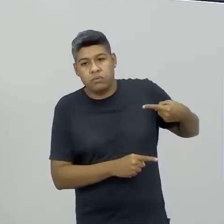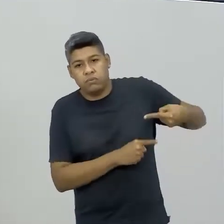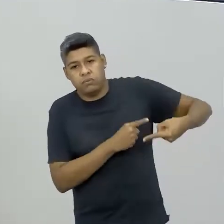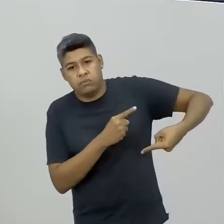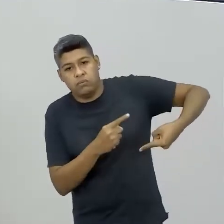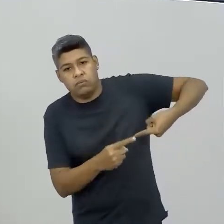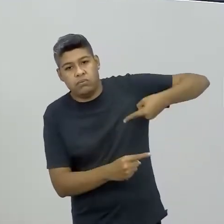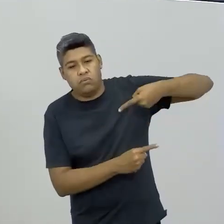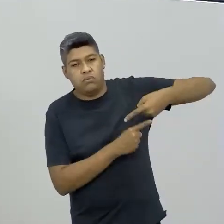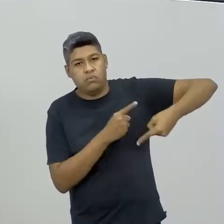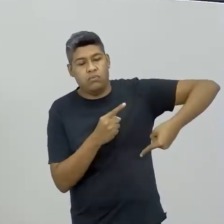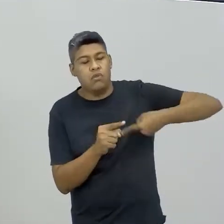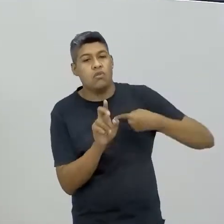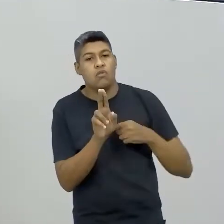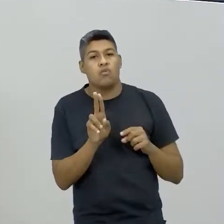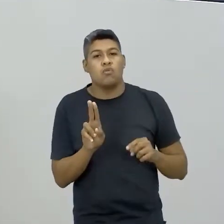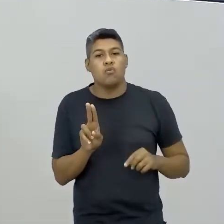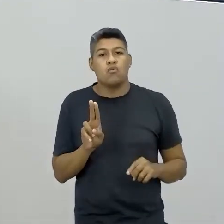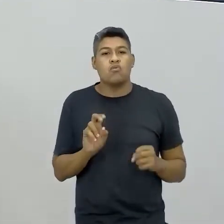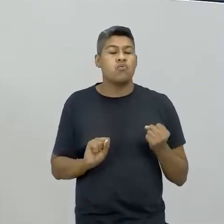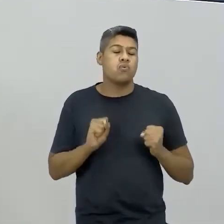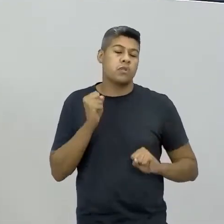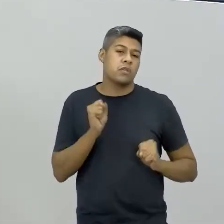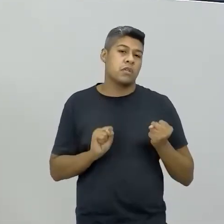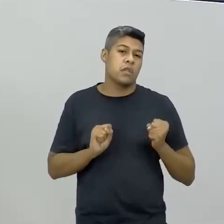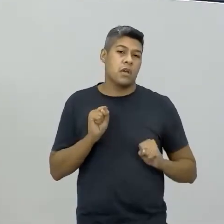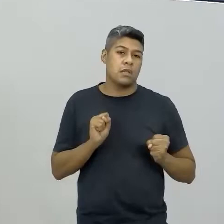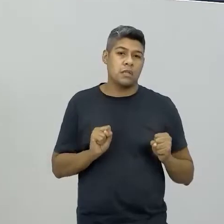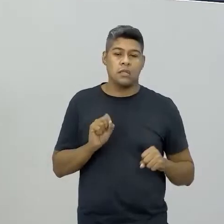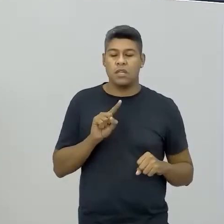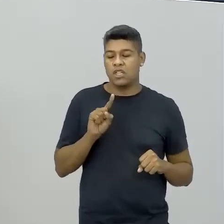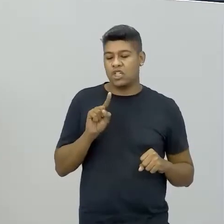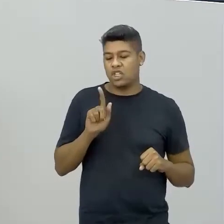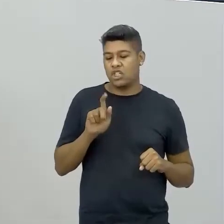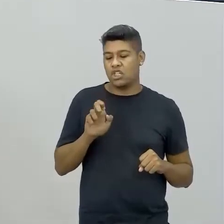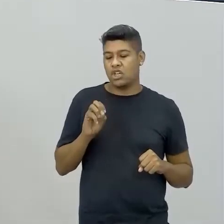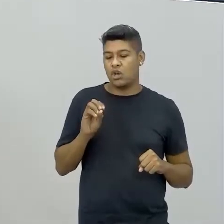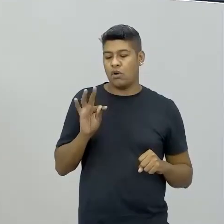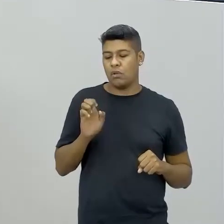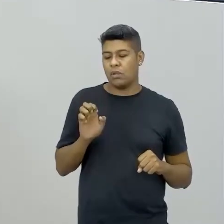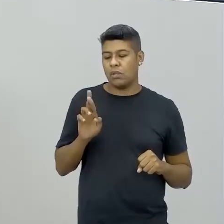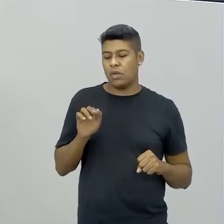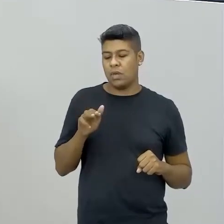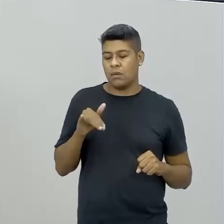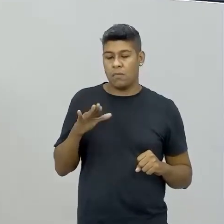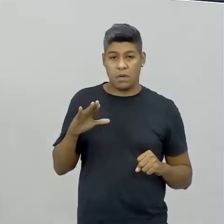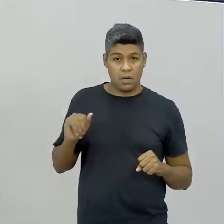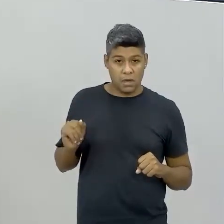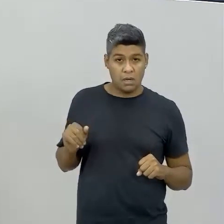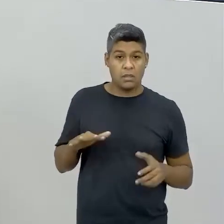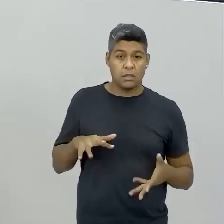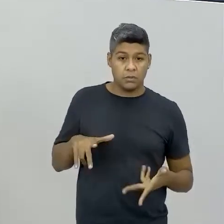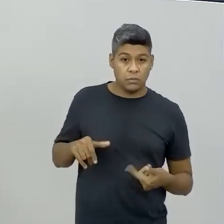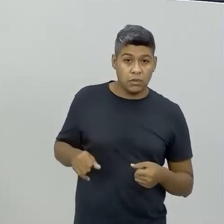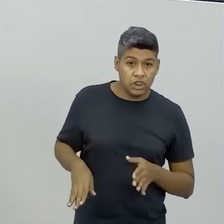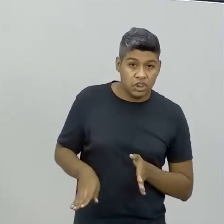caso das usinas geotérmicas, né? Este vapor que sai da profundeza aí do nosso planeta tem que chegar